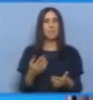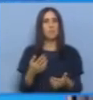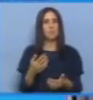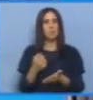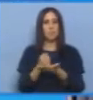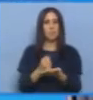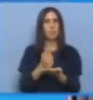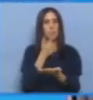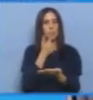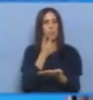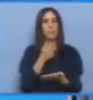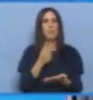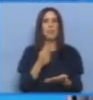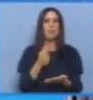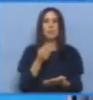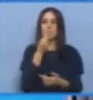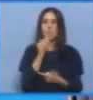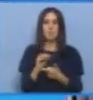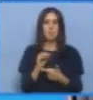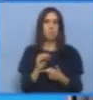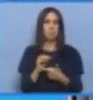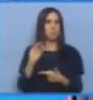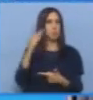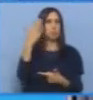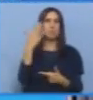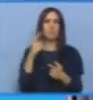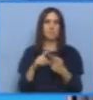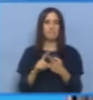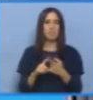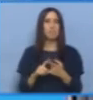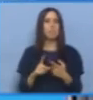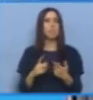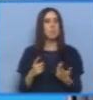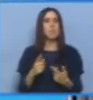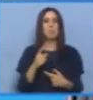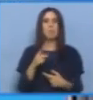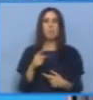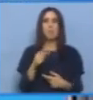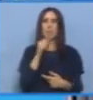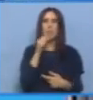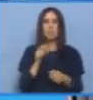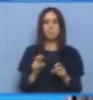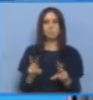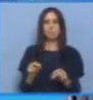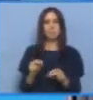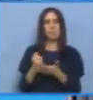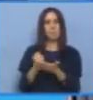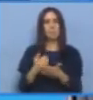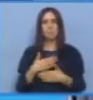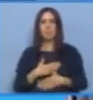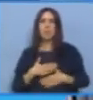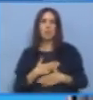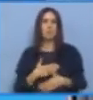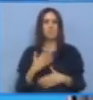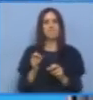Apoiávamos muito a nível de alimentação, era a prioridade. Fazíamos também o apoio da higiene, os banhos, a